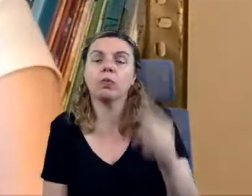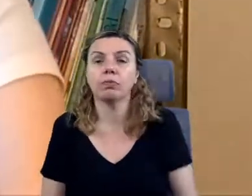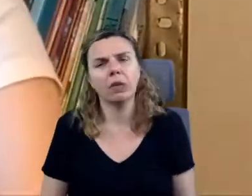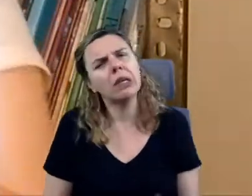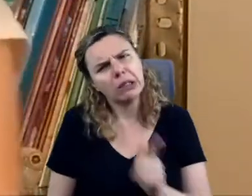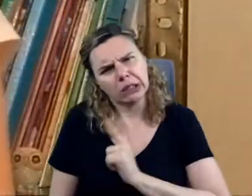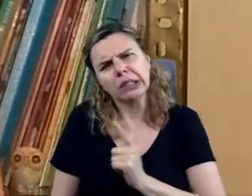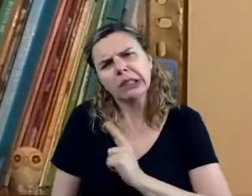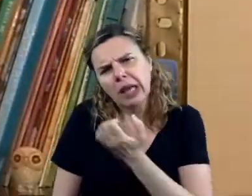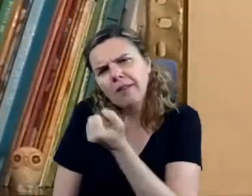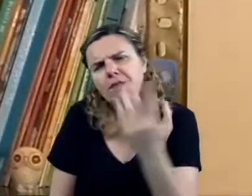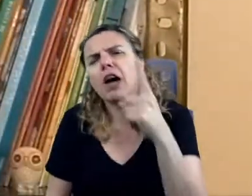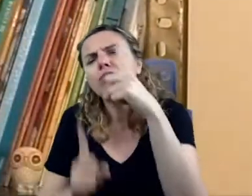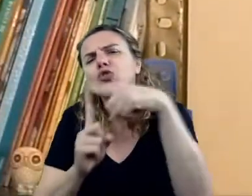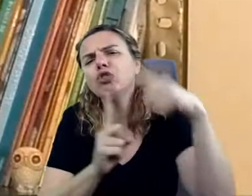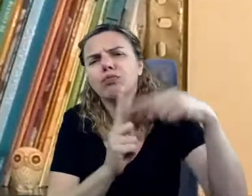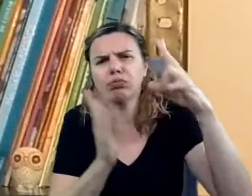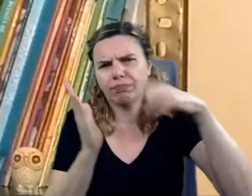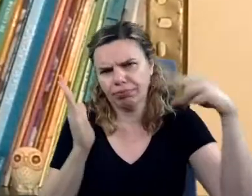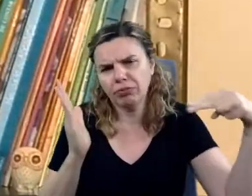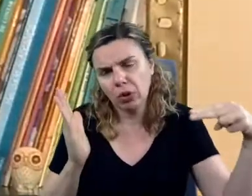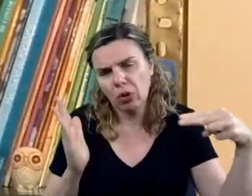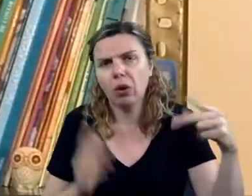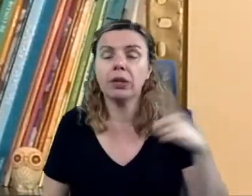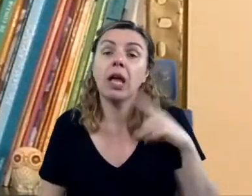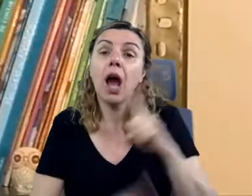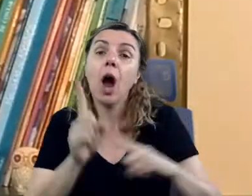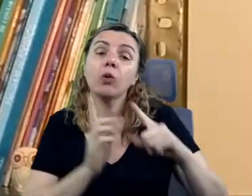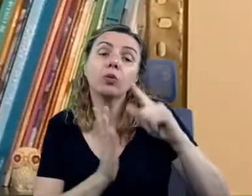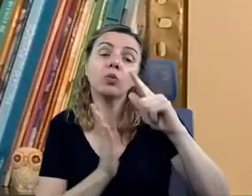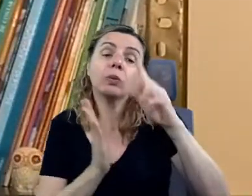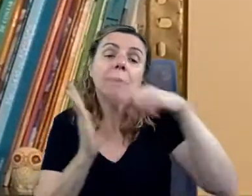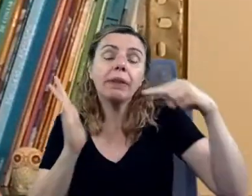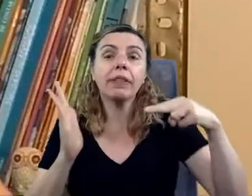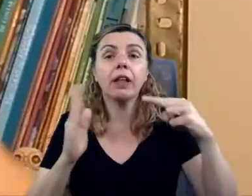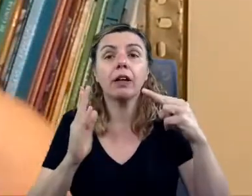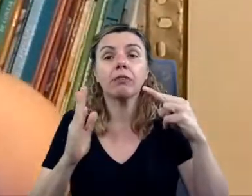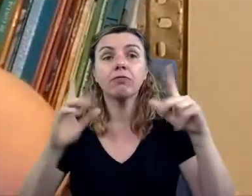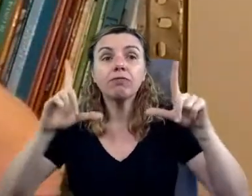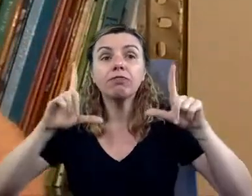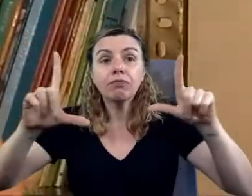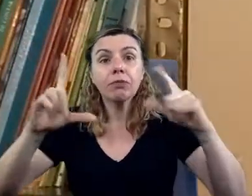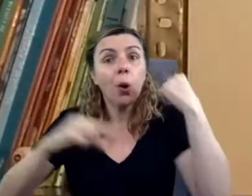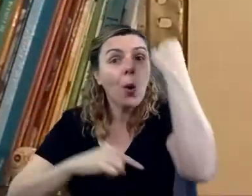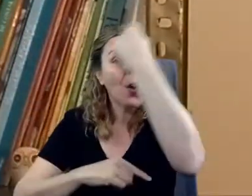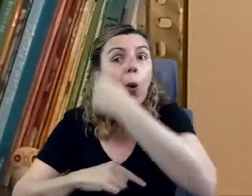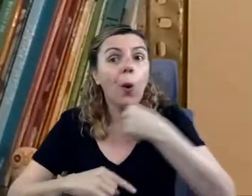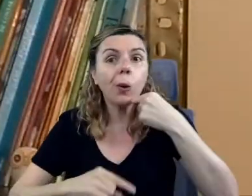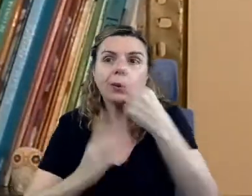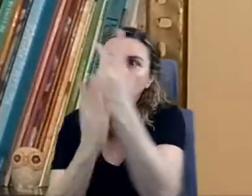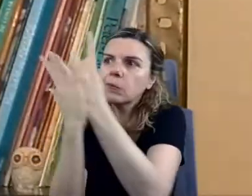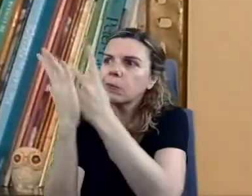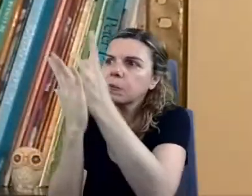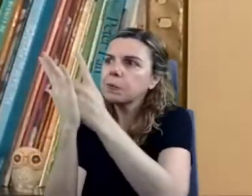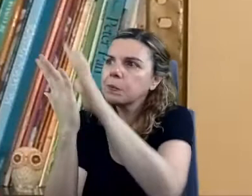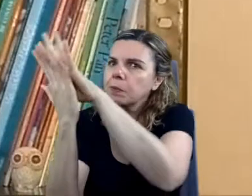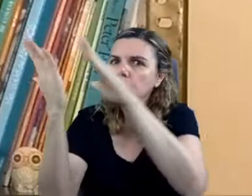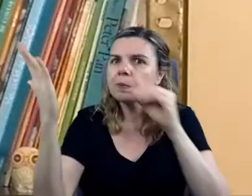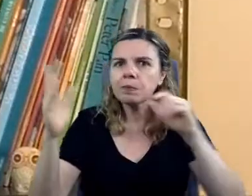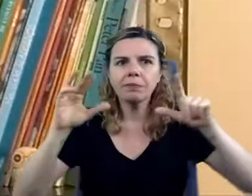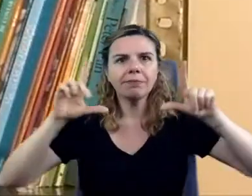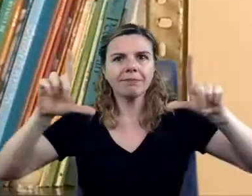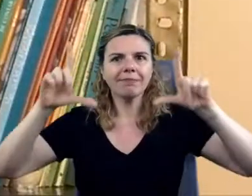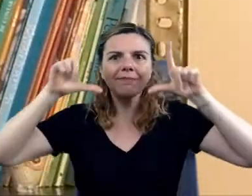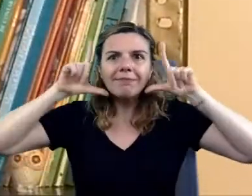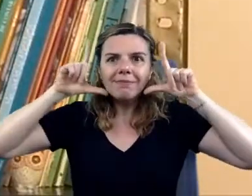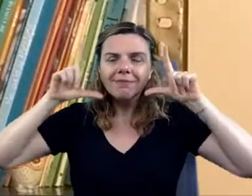Bom, existem muitos tipos de pintores. Pintores de retratos, que desenham no quadro o rosto e o espírito de